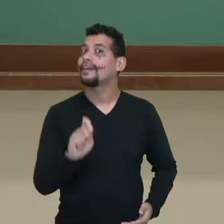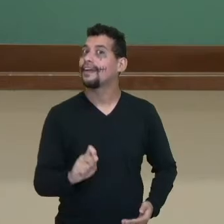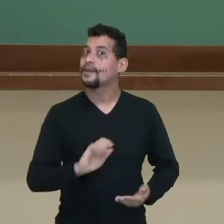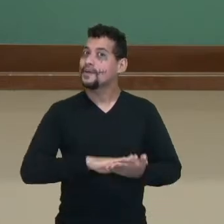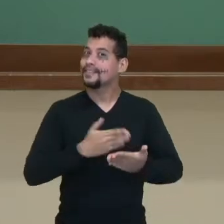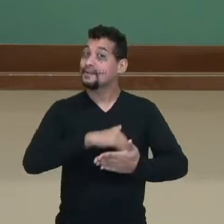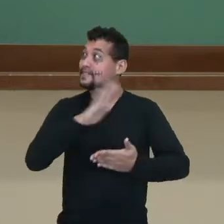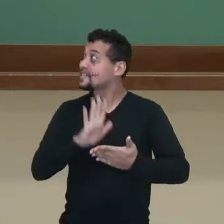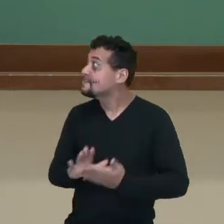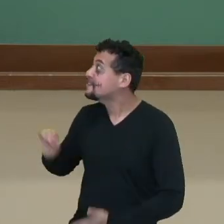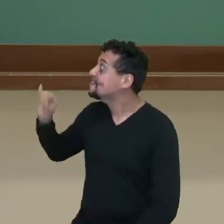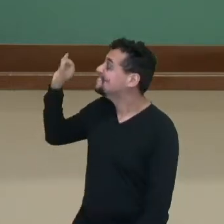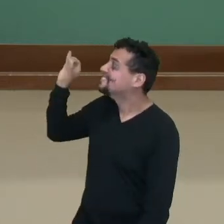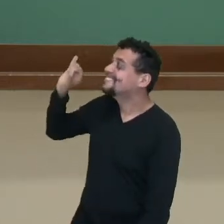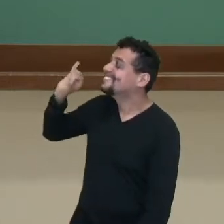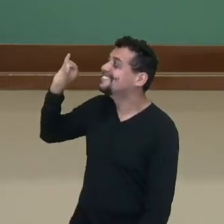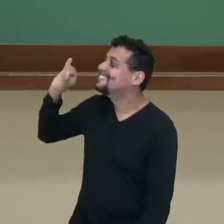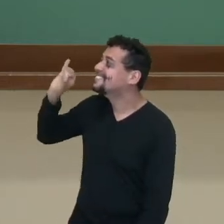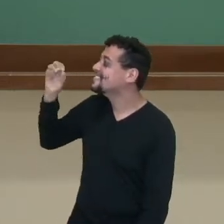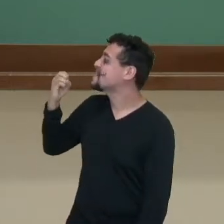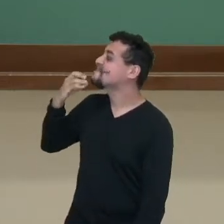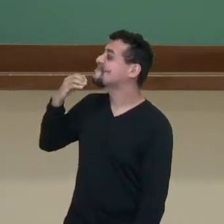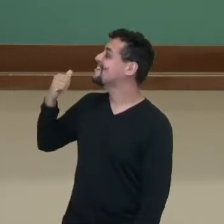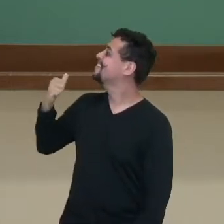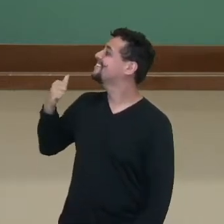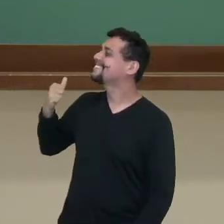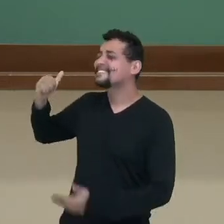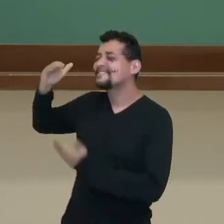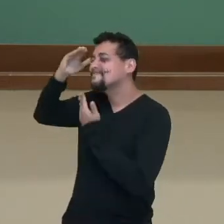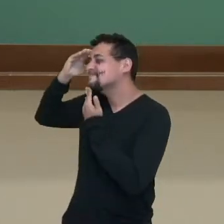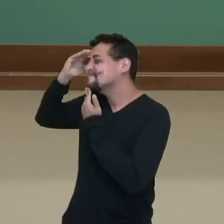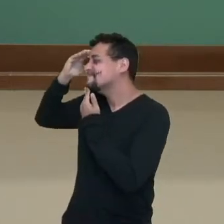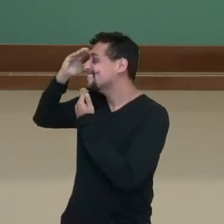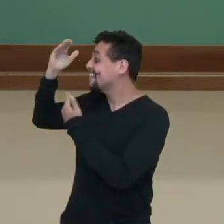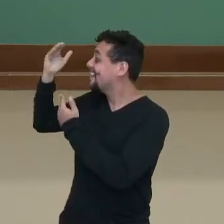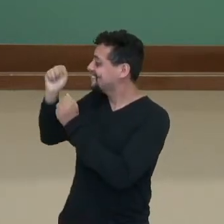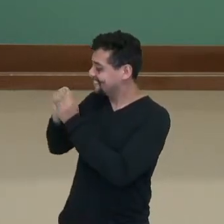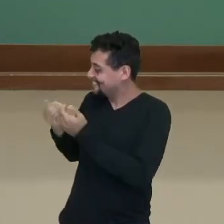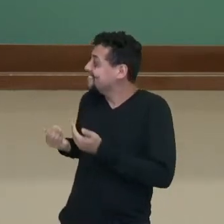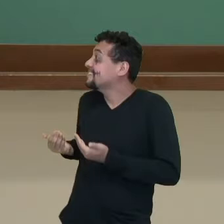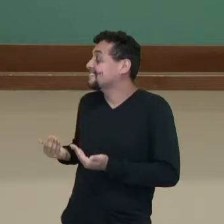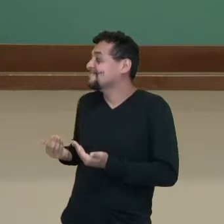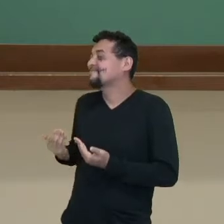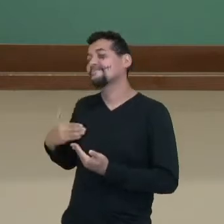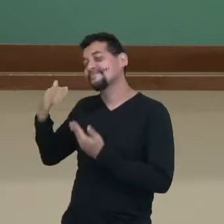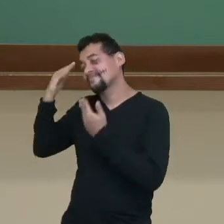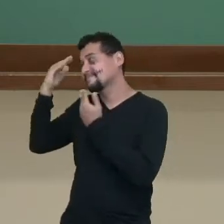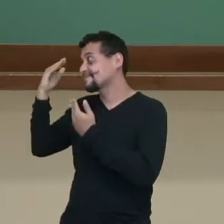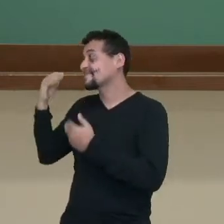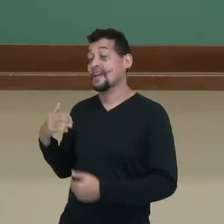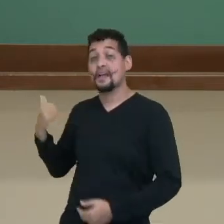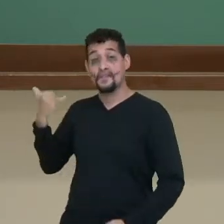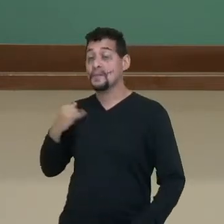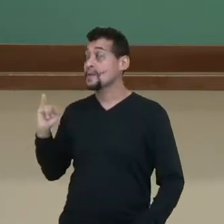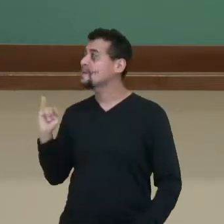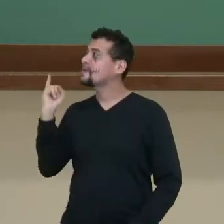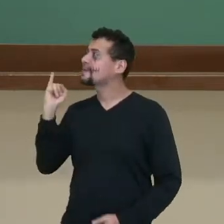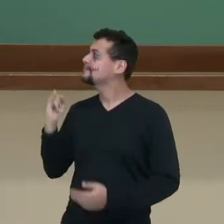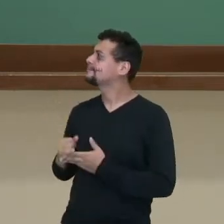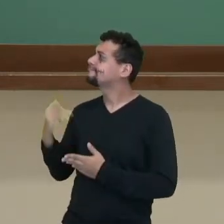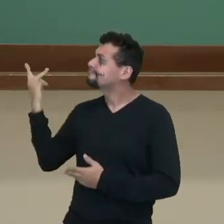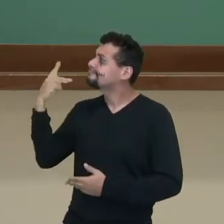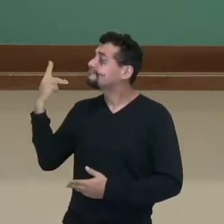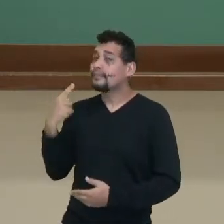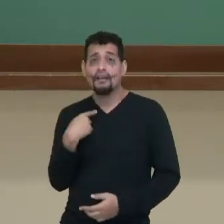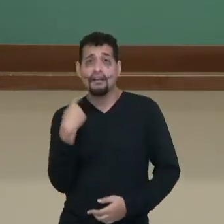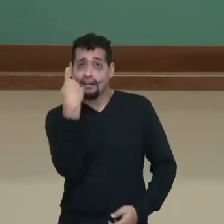o Kelvin. Olá, Kelvin, seja bem-vindo. Você é muito importante para nós. Olha só, olha como que